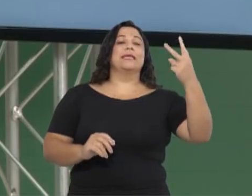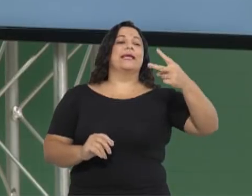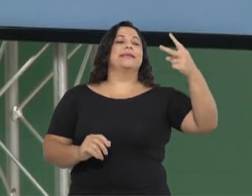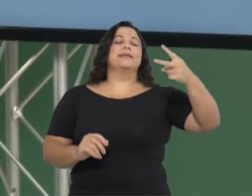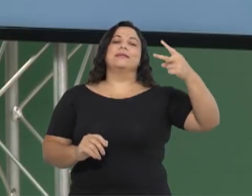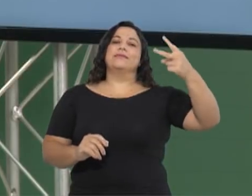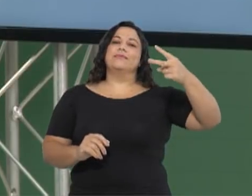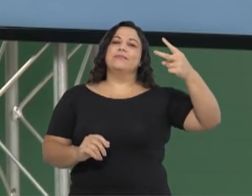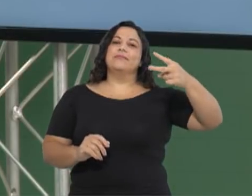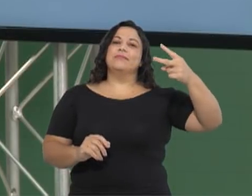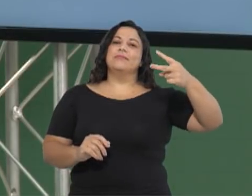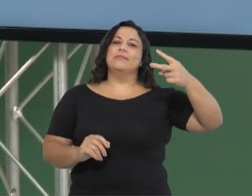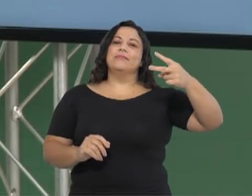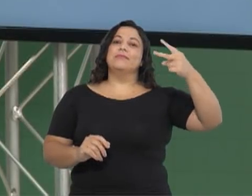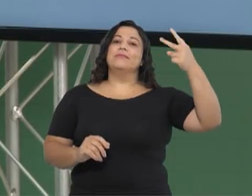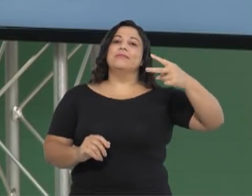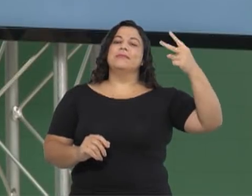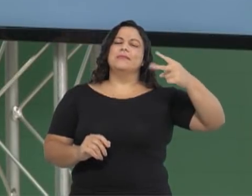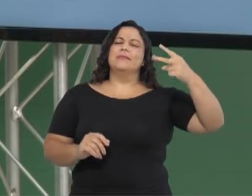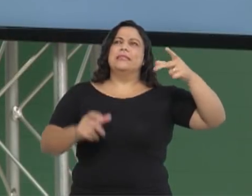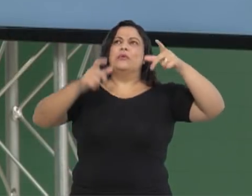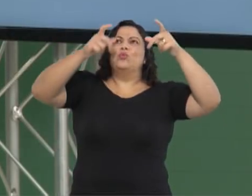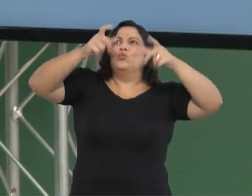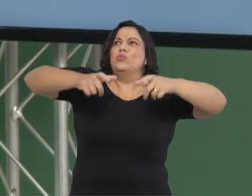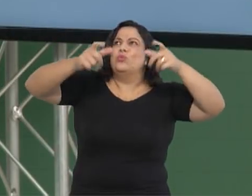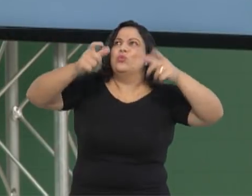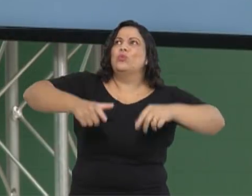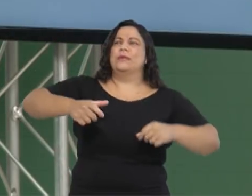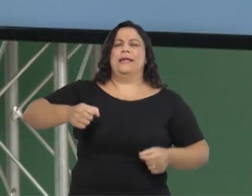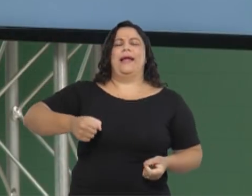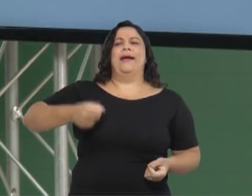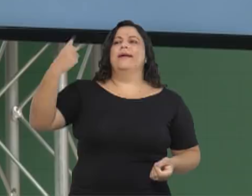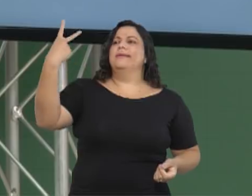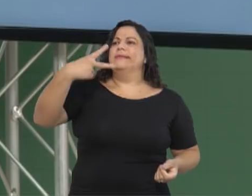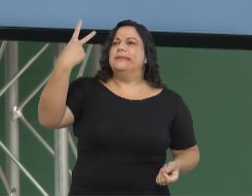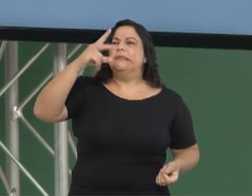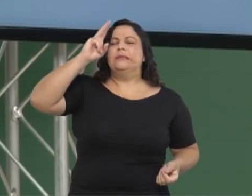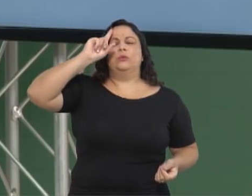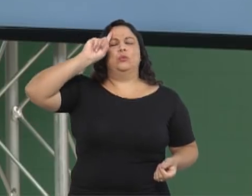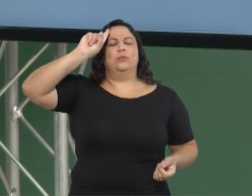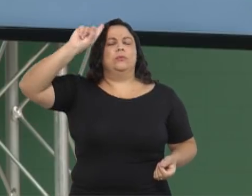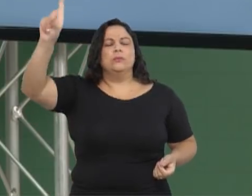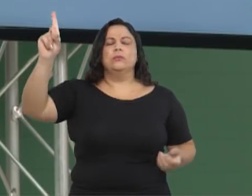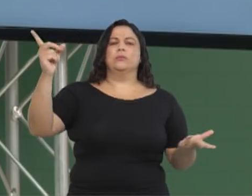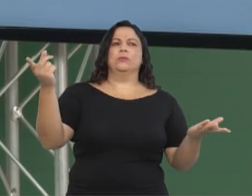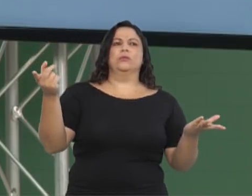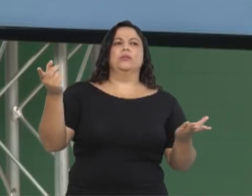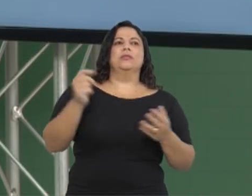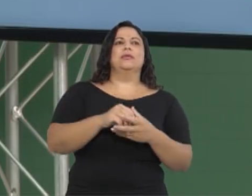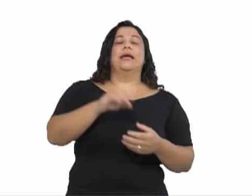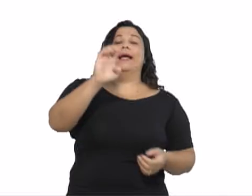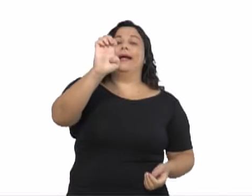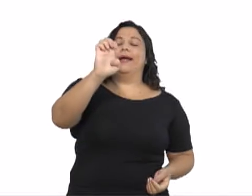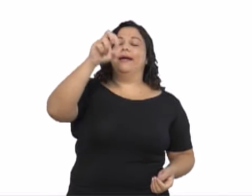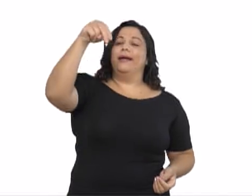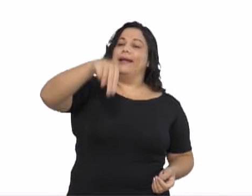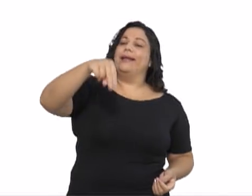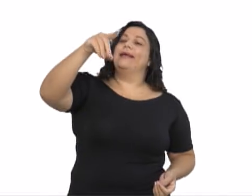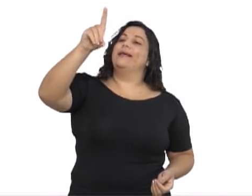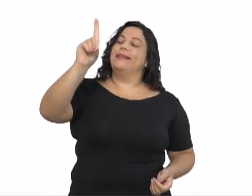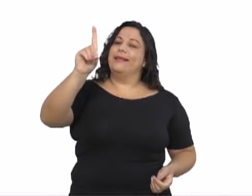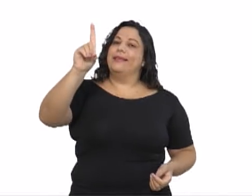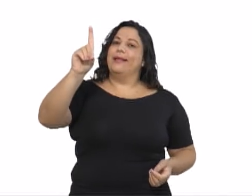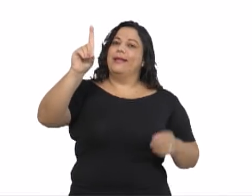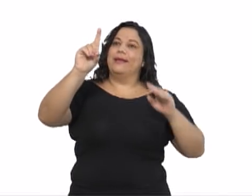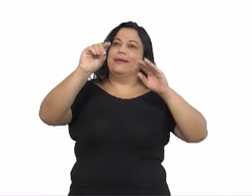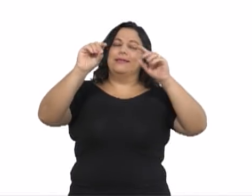segundo, segundo lugar, segundo dia, terminou com as letrinhas ND. Então, é o ND